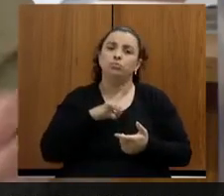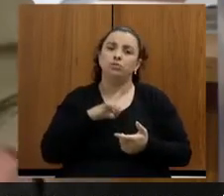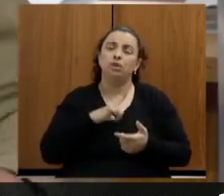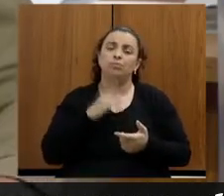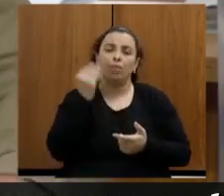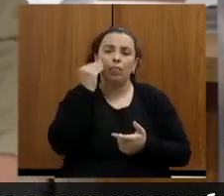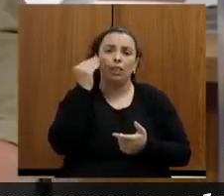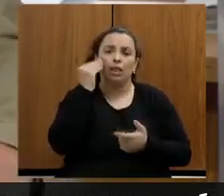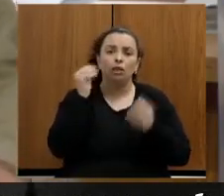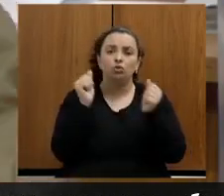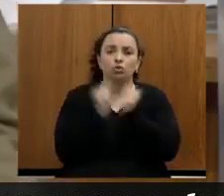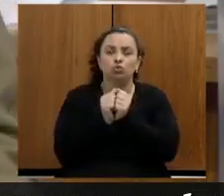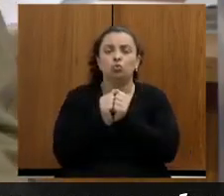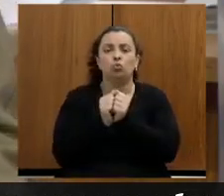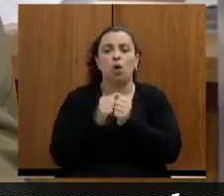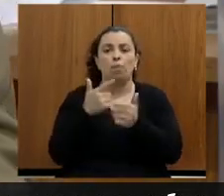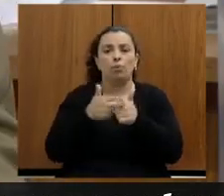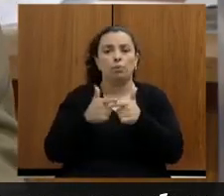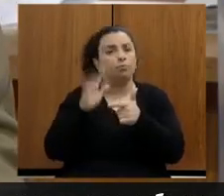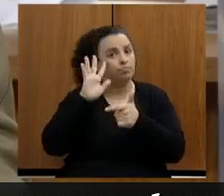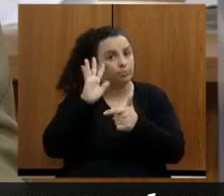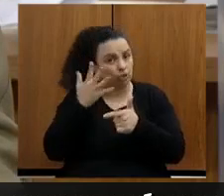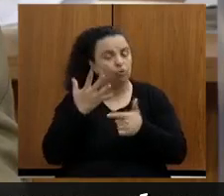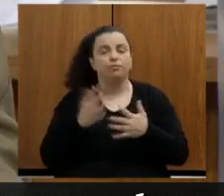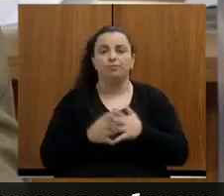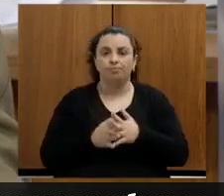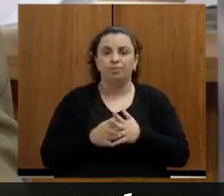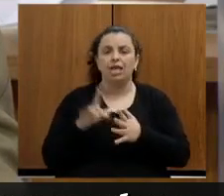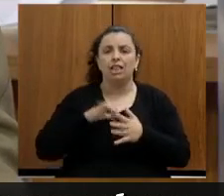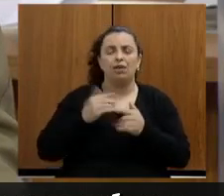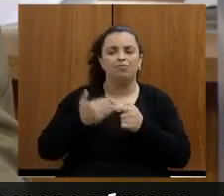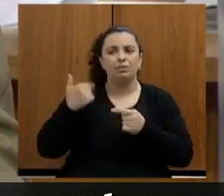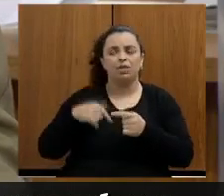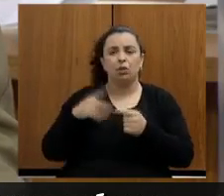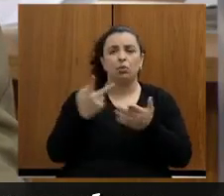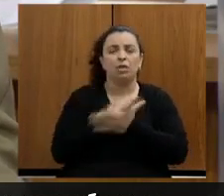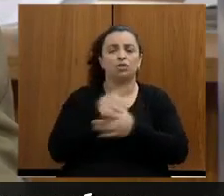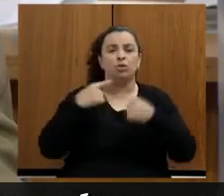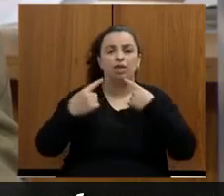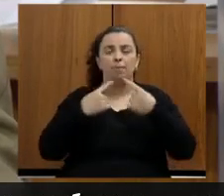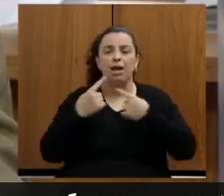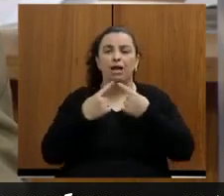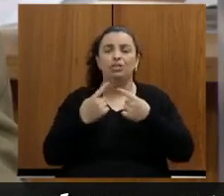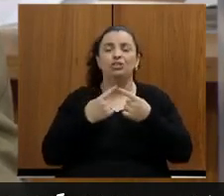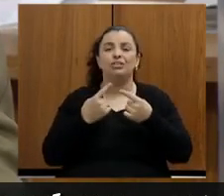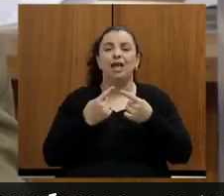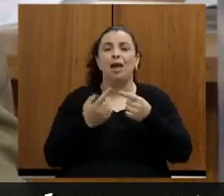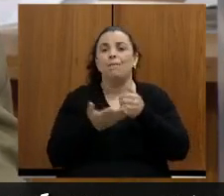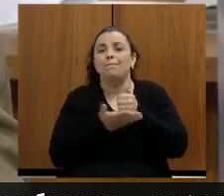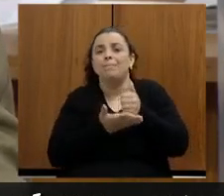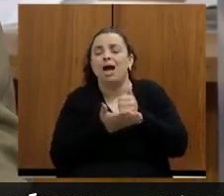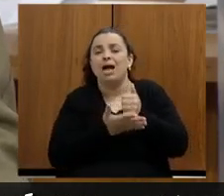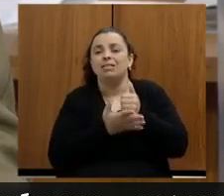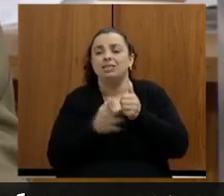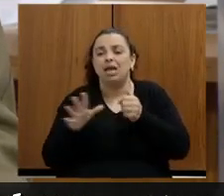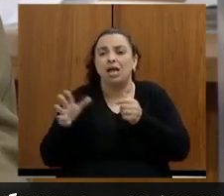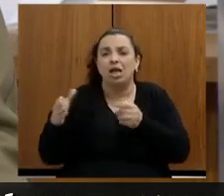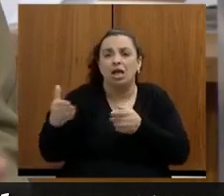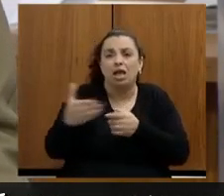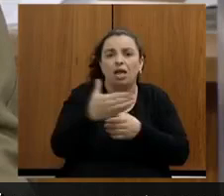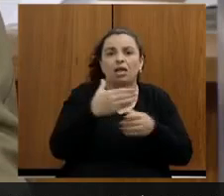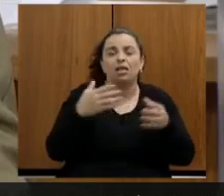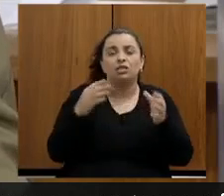tentado resolver os problemas nós temos inclusive agora no debate lá sobre a base integrada de dados está finalizando né